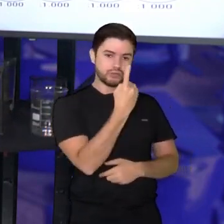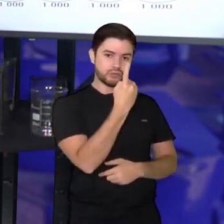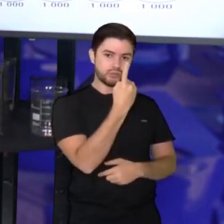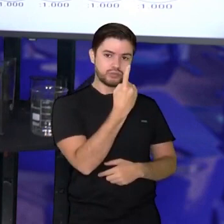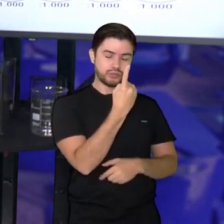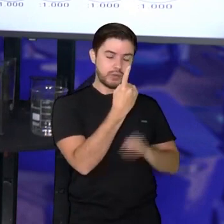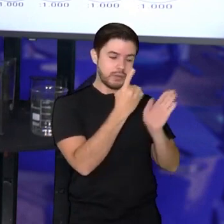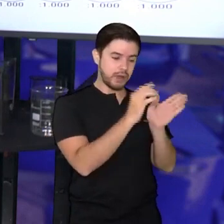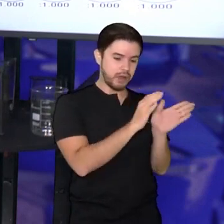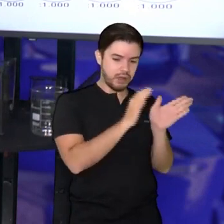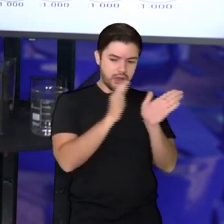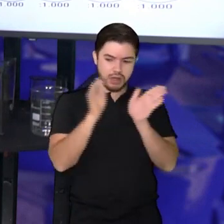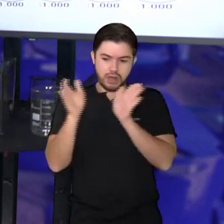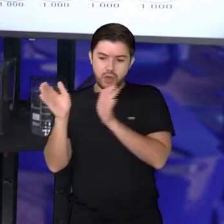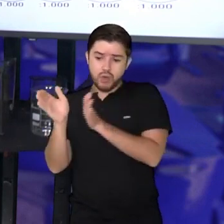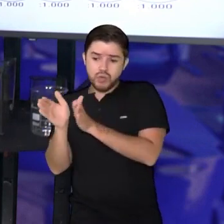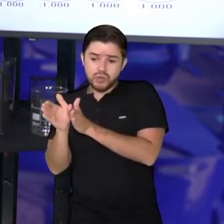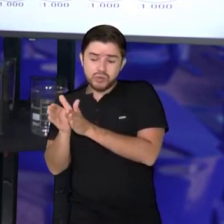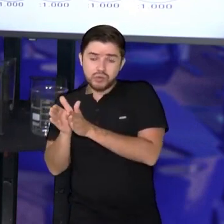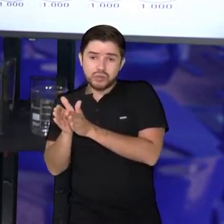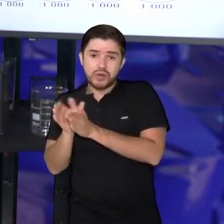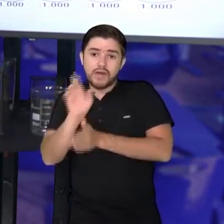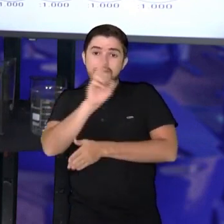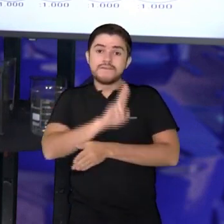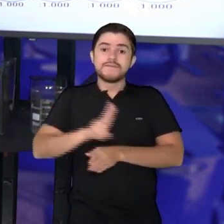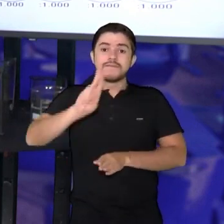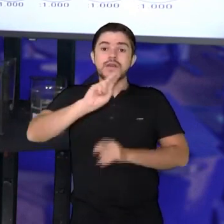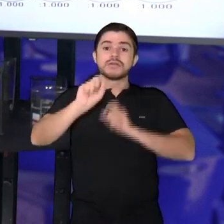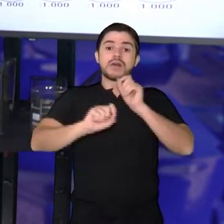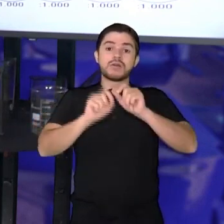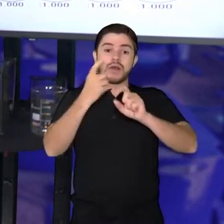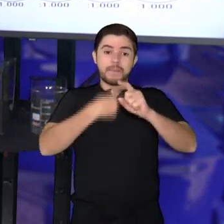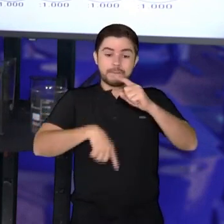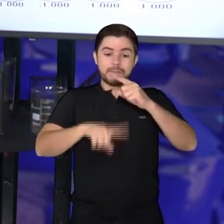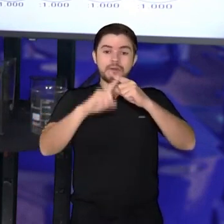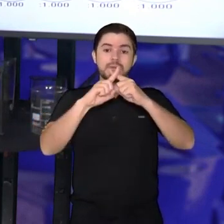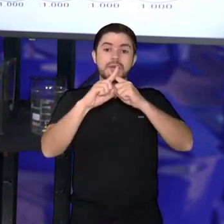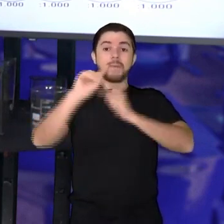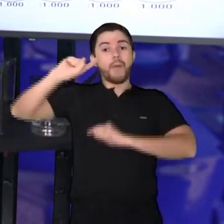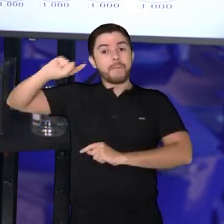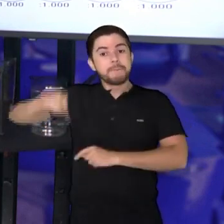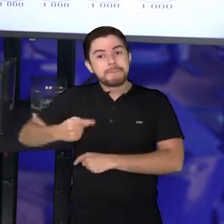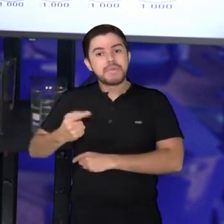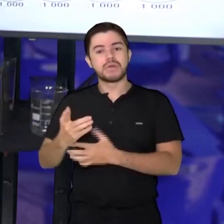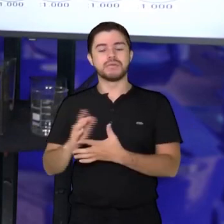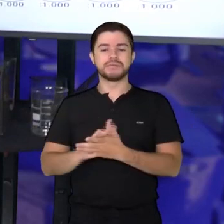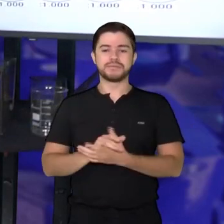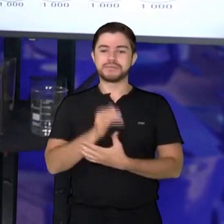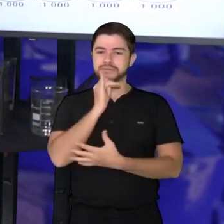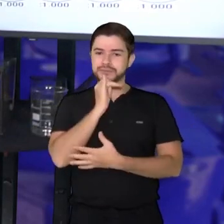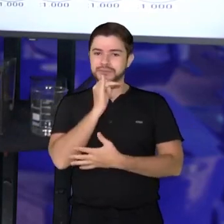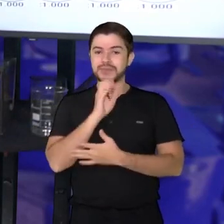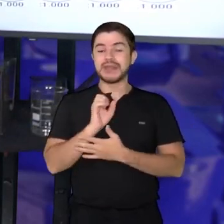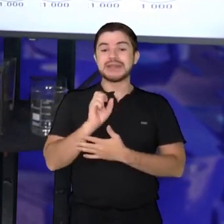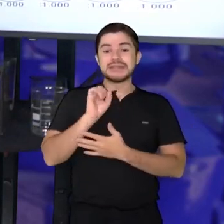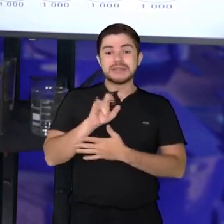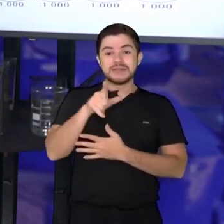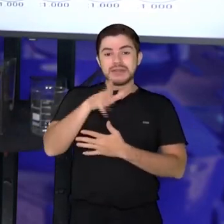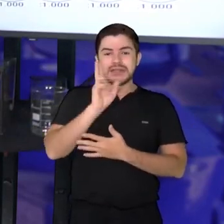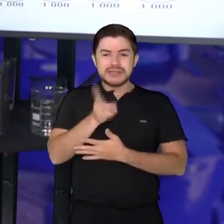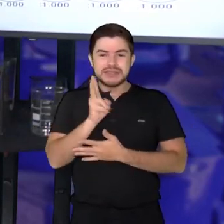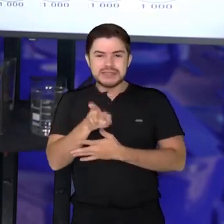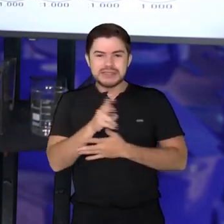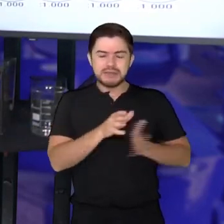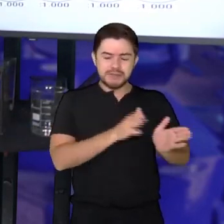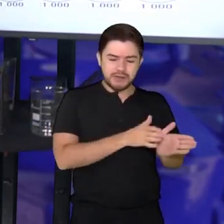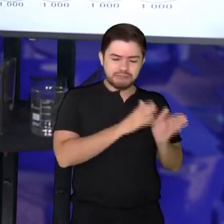para uma menor, a gente vai utilizar a multiplicação por 1000, tá? Então, cada vez que você vai passando